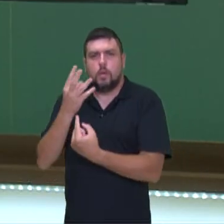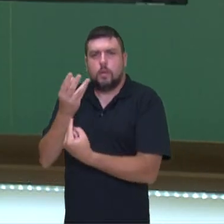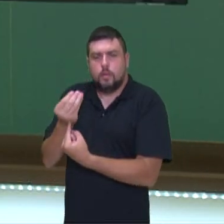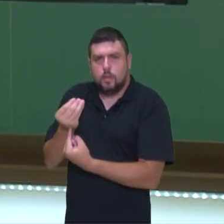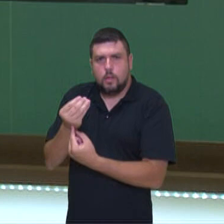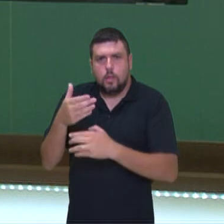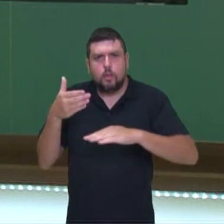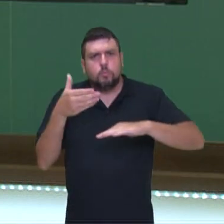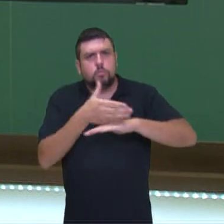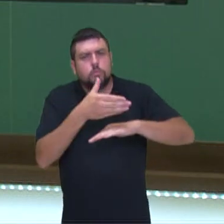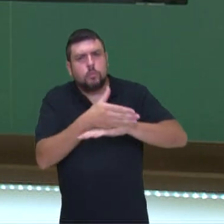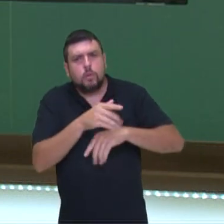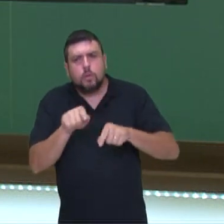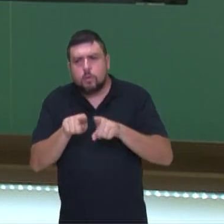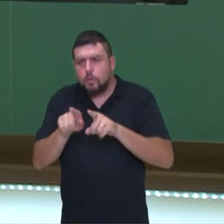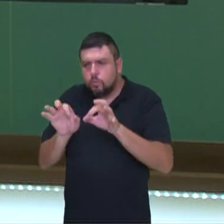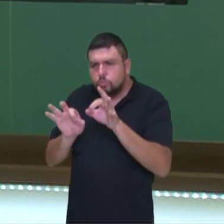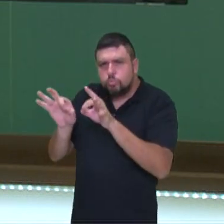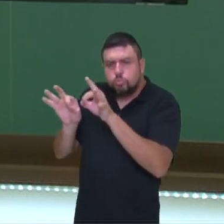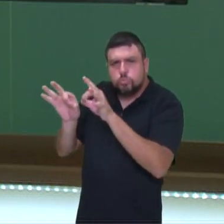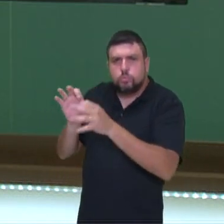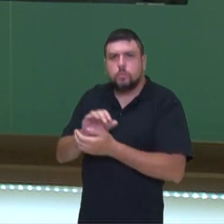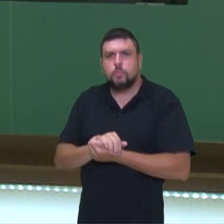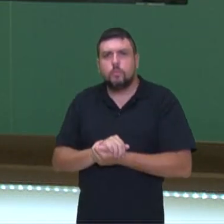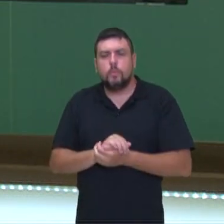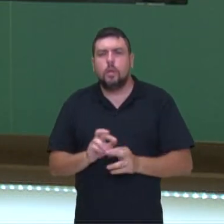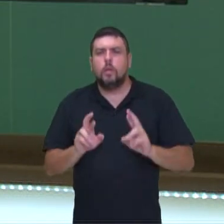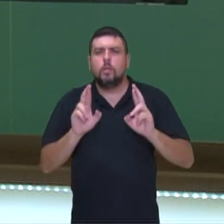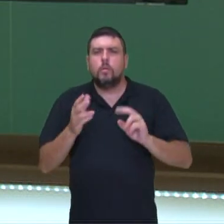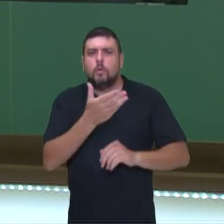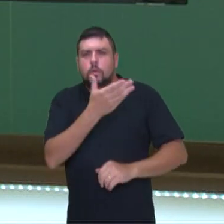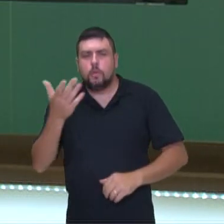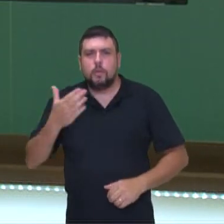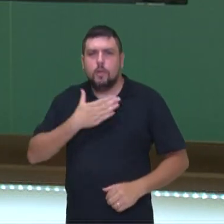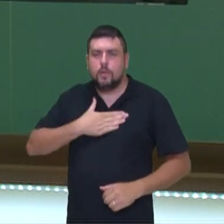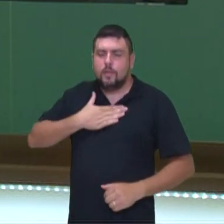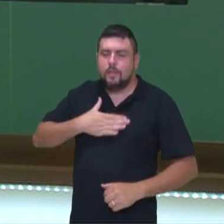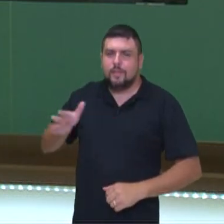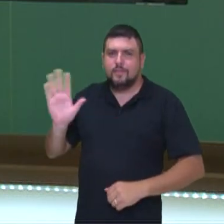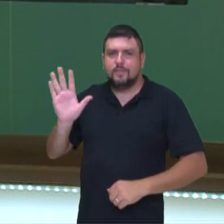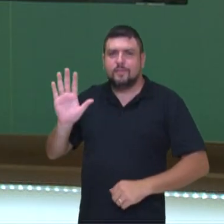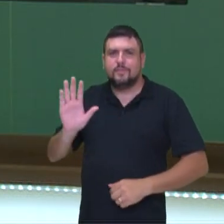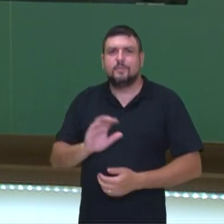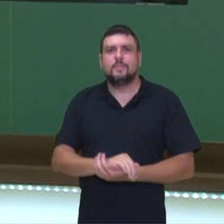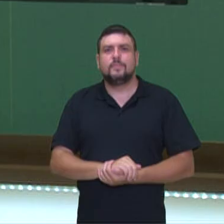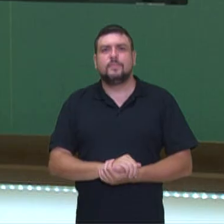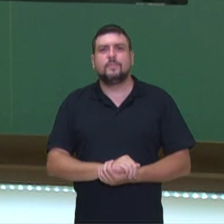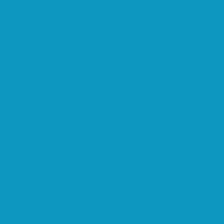intervenção artística e instalação artística. Espero que vocês tenham gostado. Até breve!